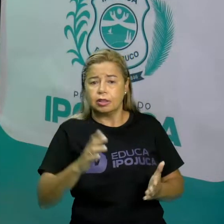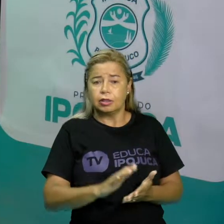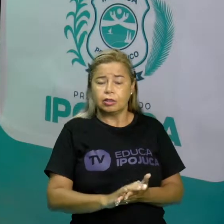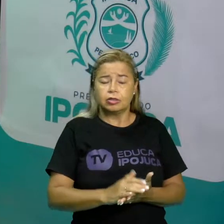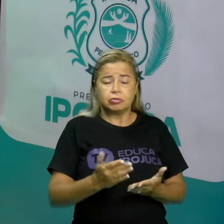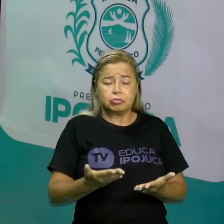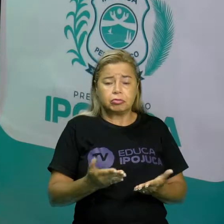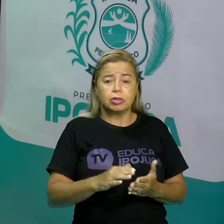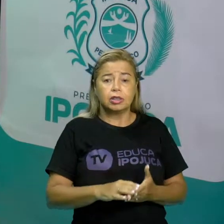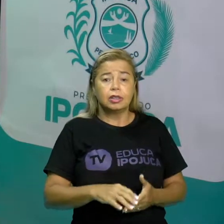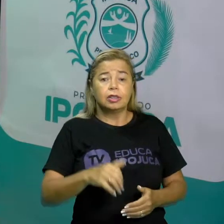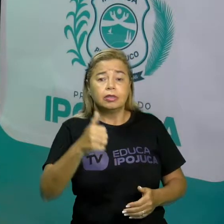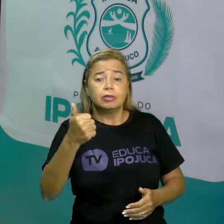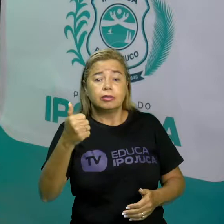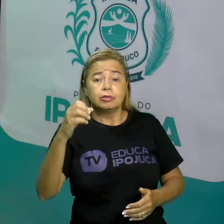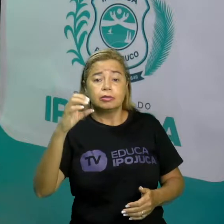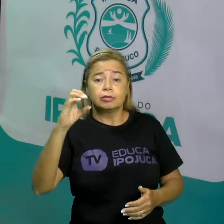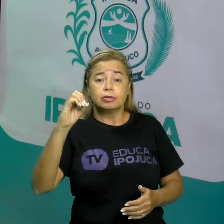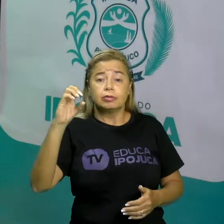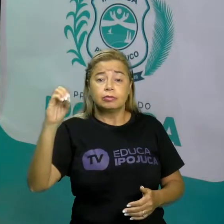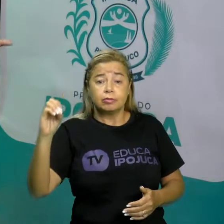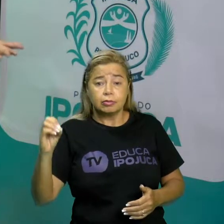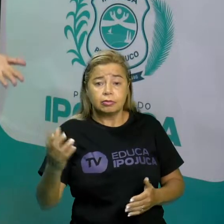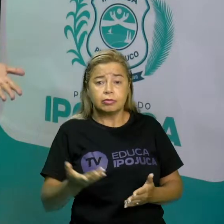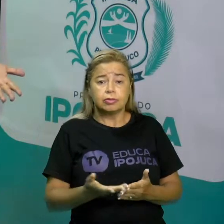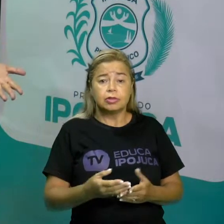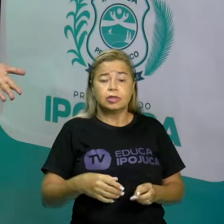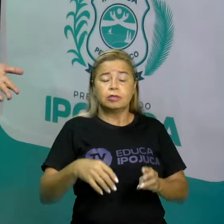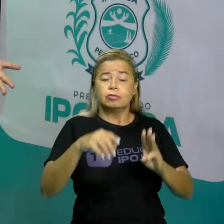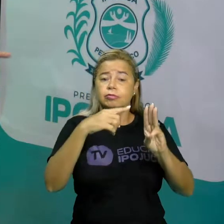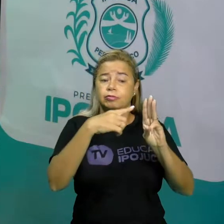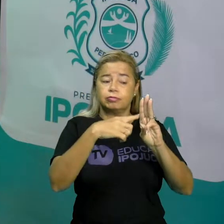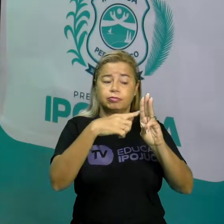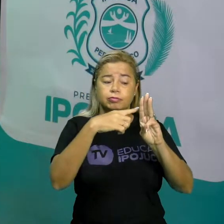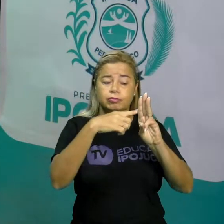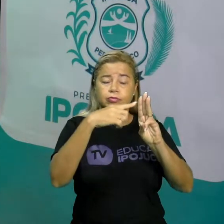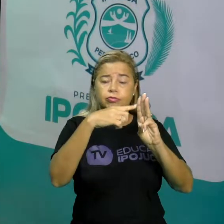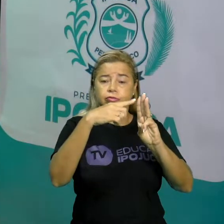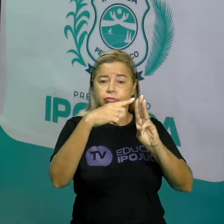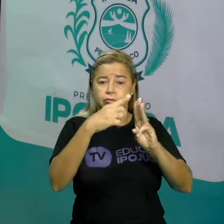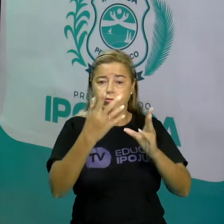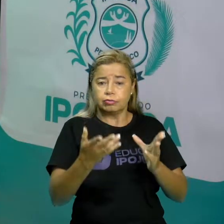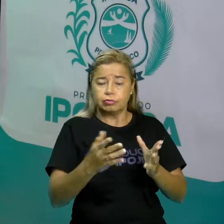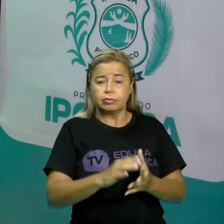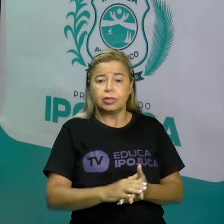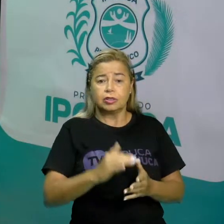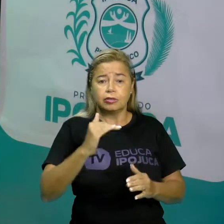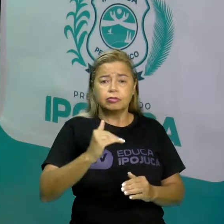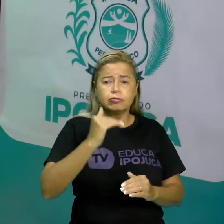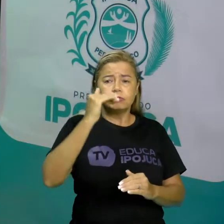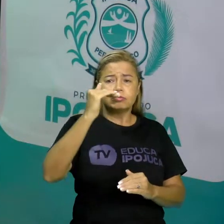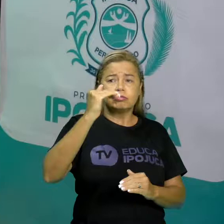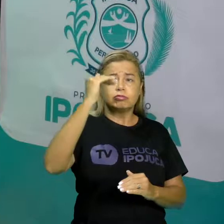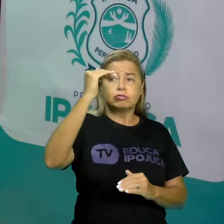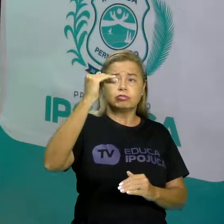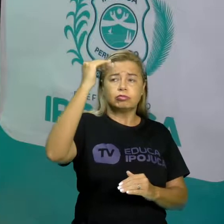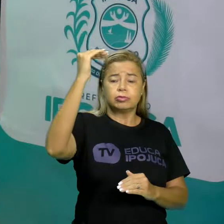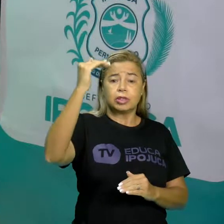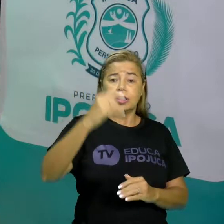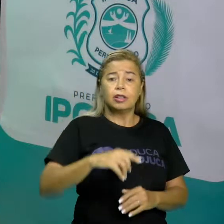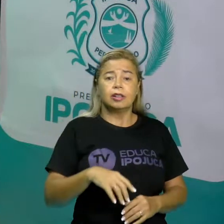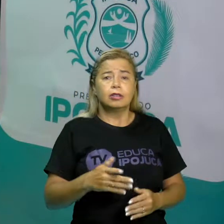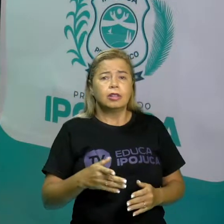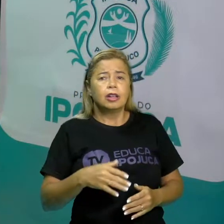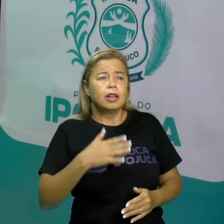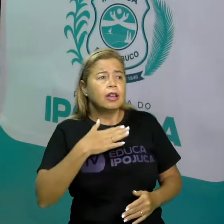sei contar até 100, tenho centenas. E assim nós vamos elevando. Eu sei contar até 1.000,